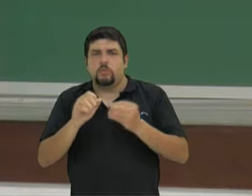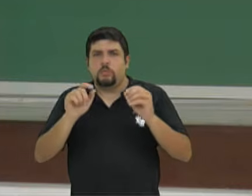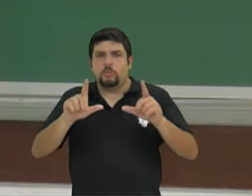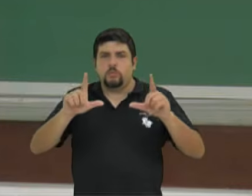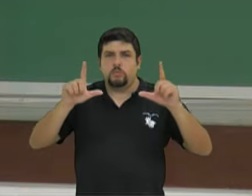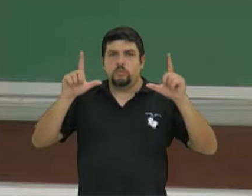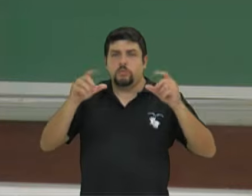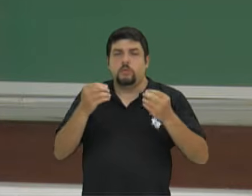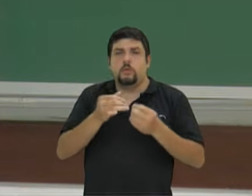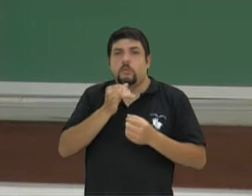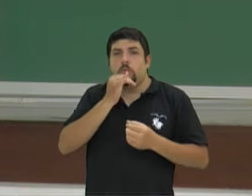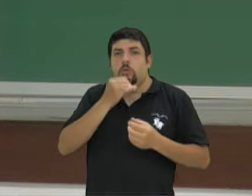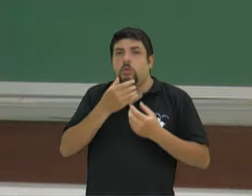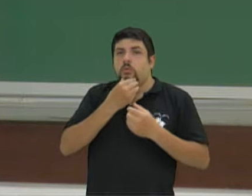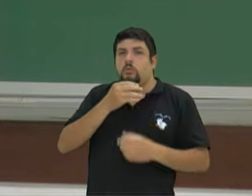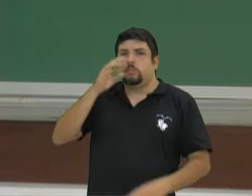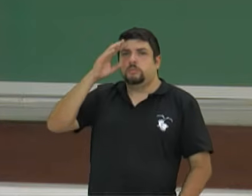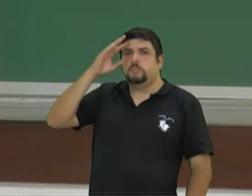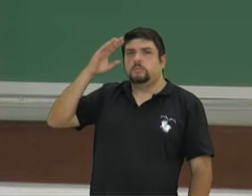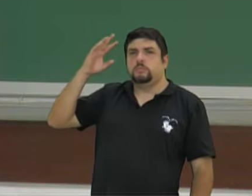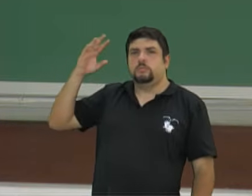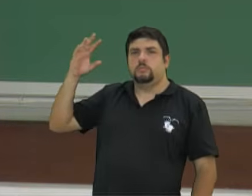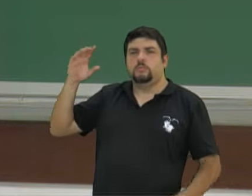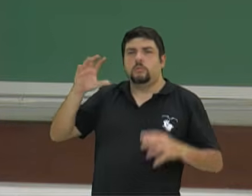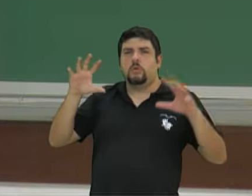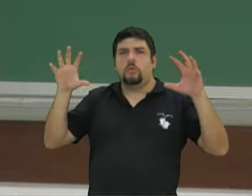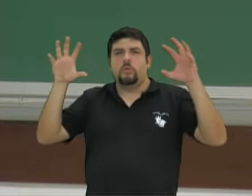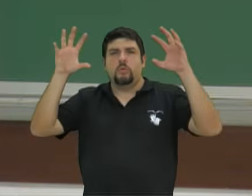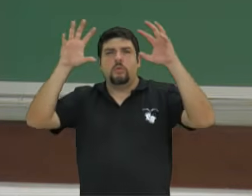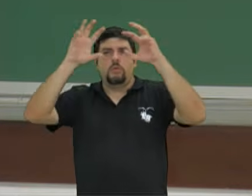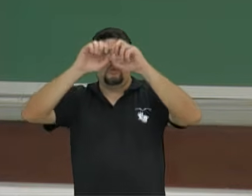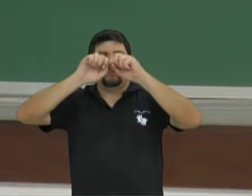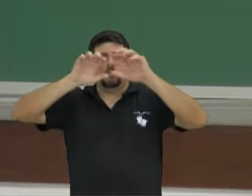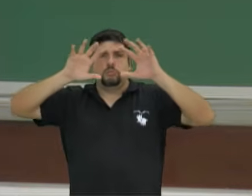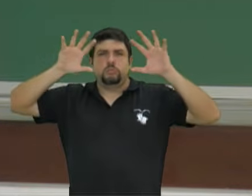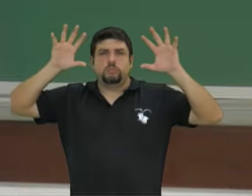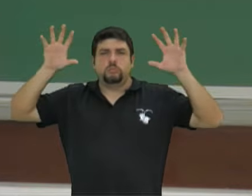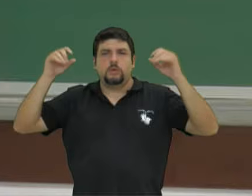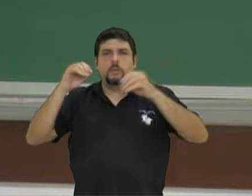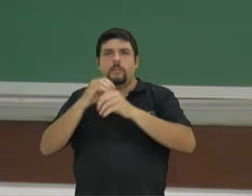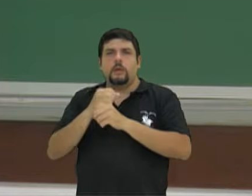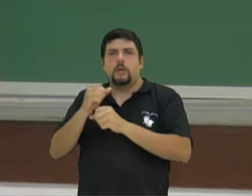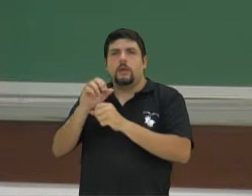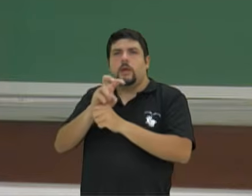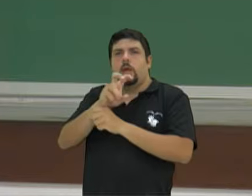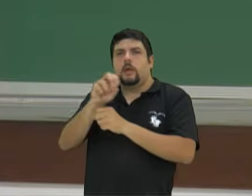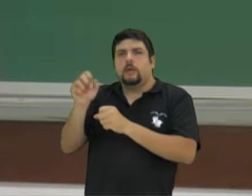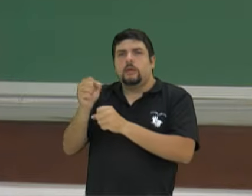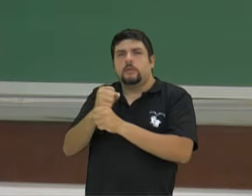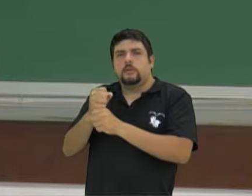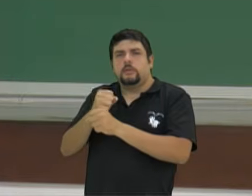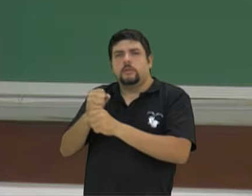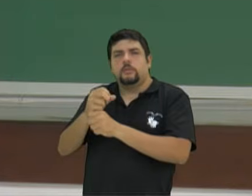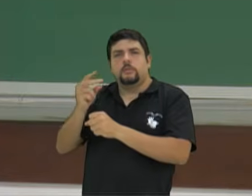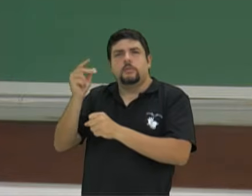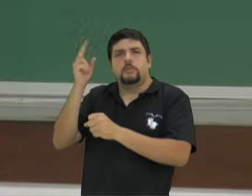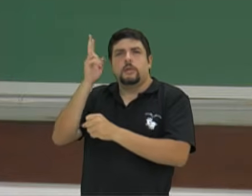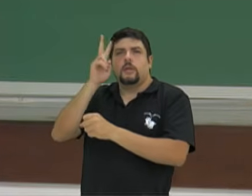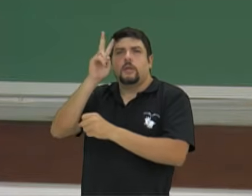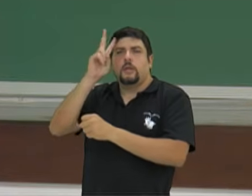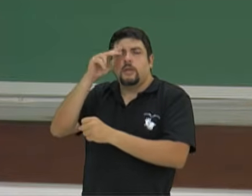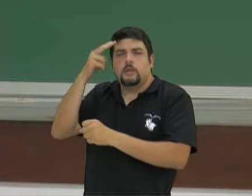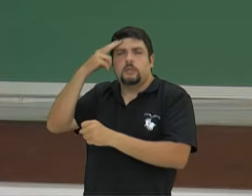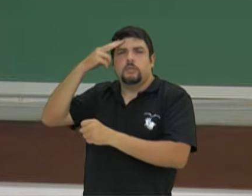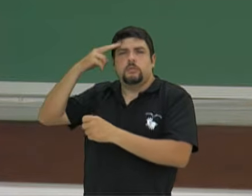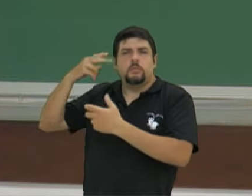O cara viajava, aí fazia aquela fumacinha, 500 anos-luz atrás, que o cara lembrava do sonho, né?